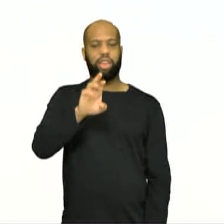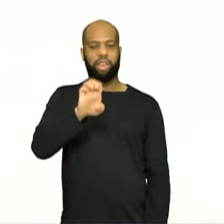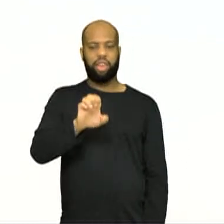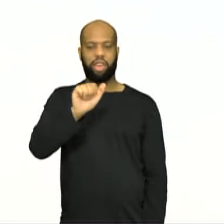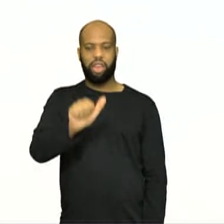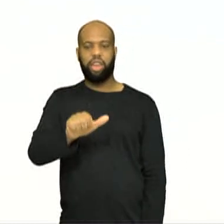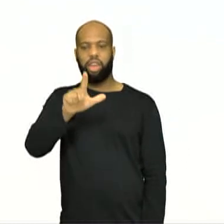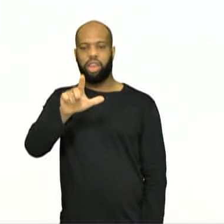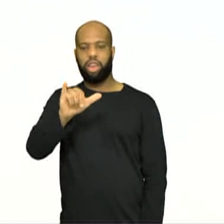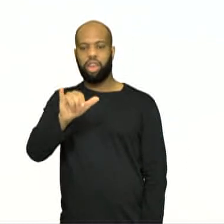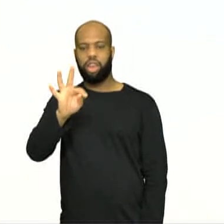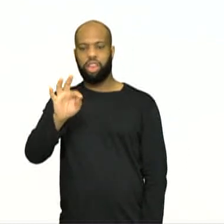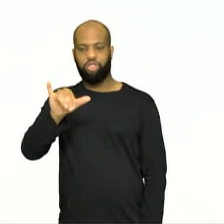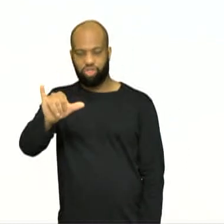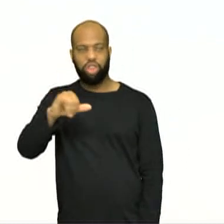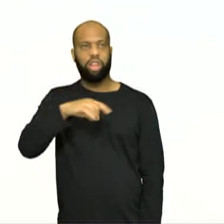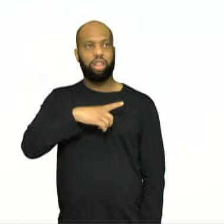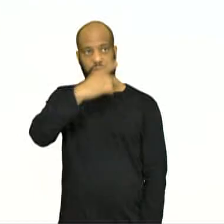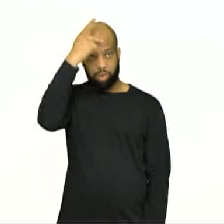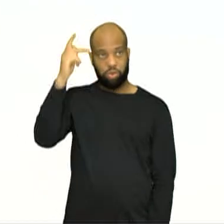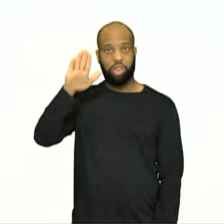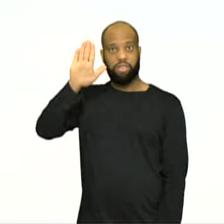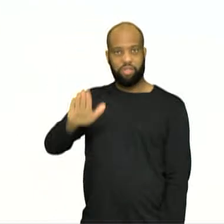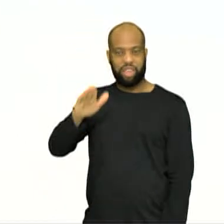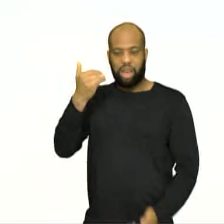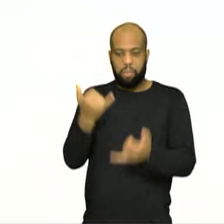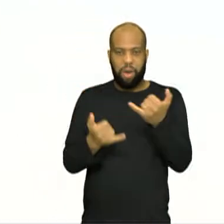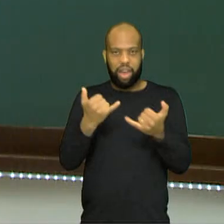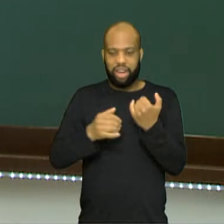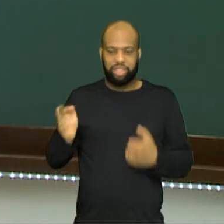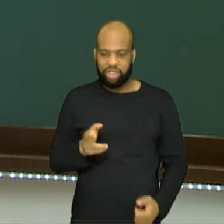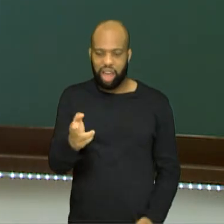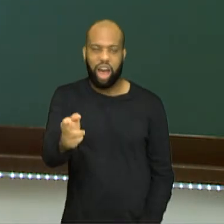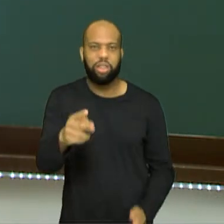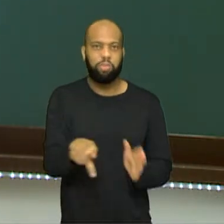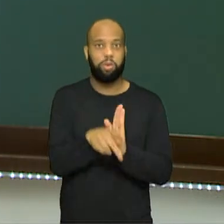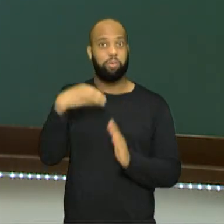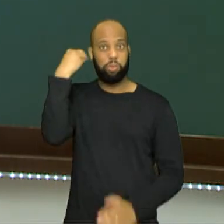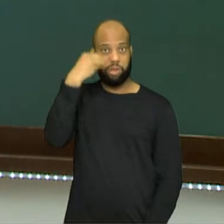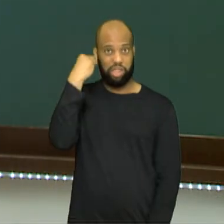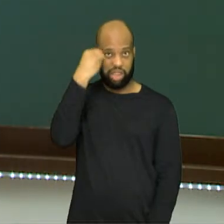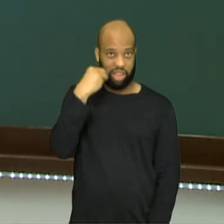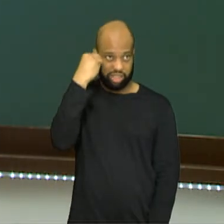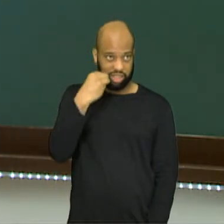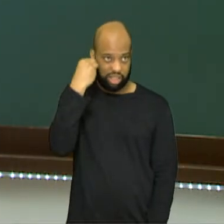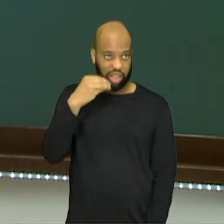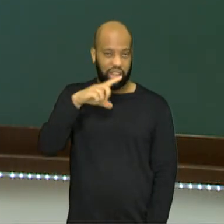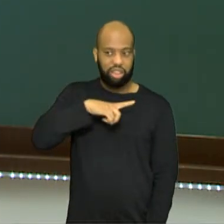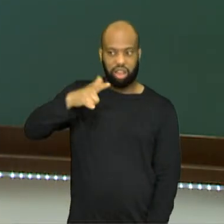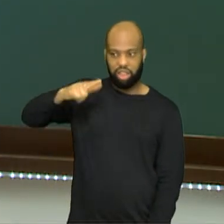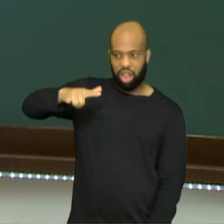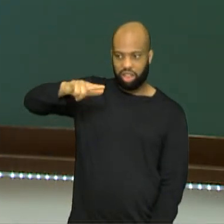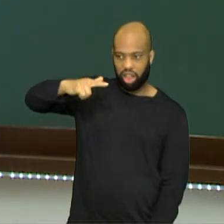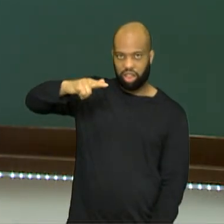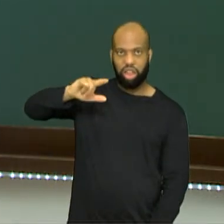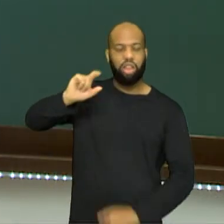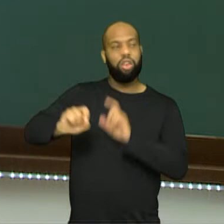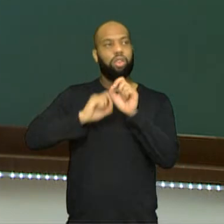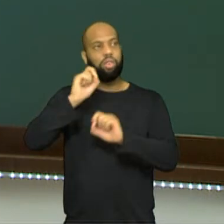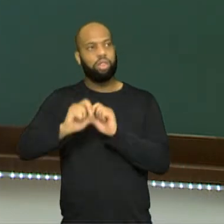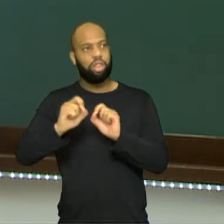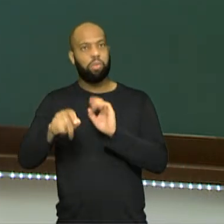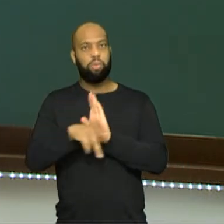realities anuais, que tem as pessoas ficam ali como ratos de laboratório, manipuladas ali pelos próprios,